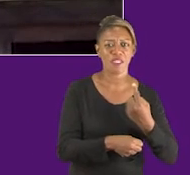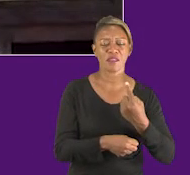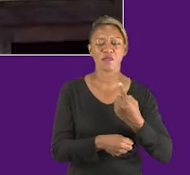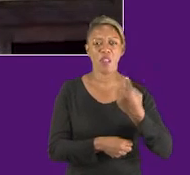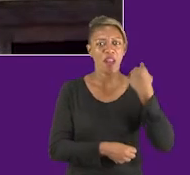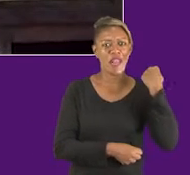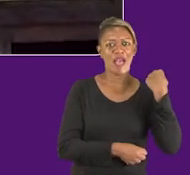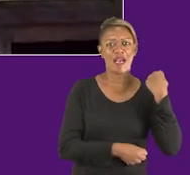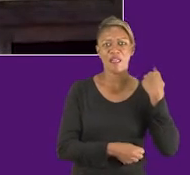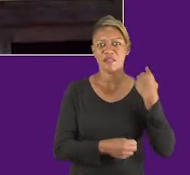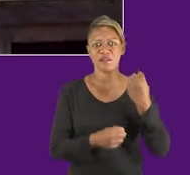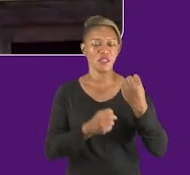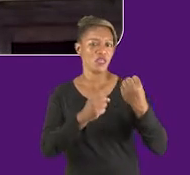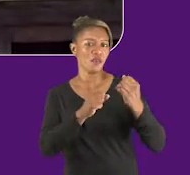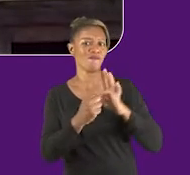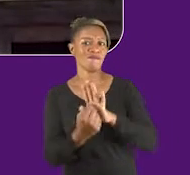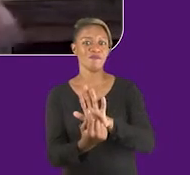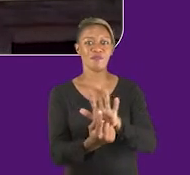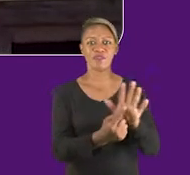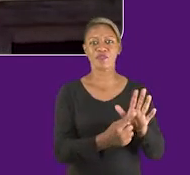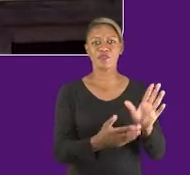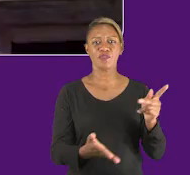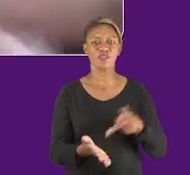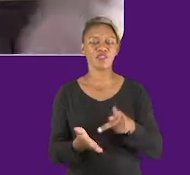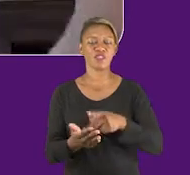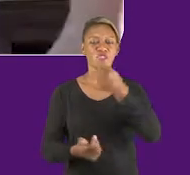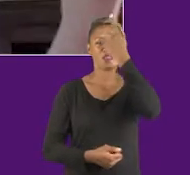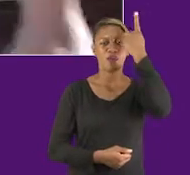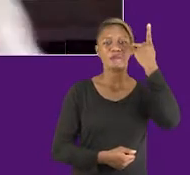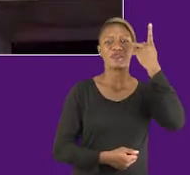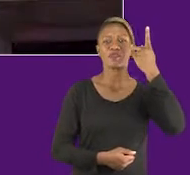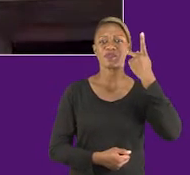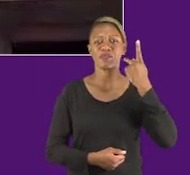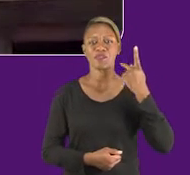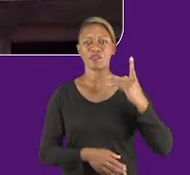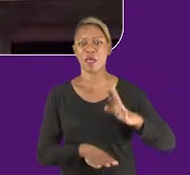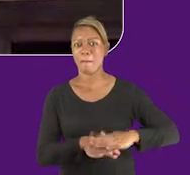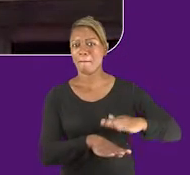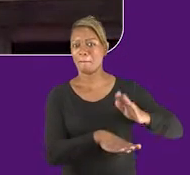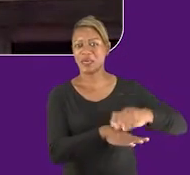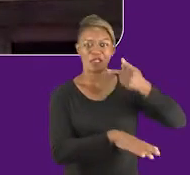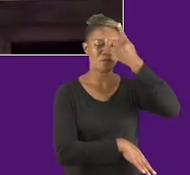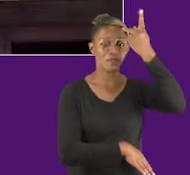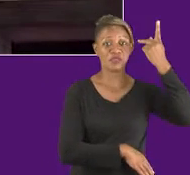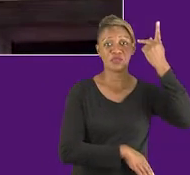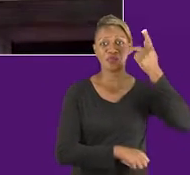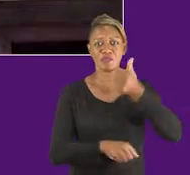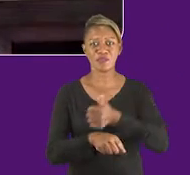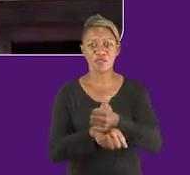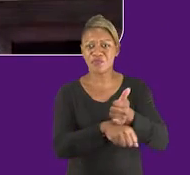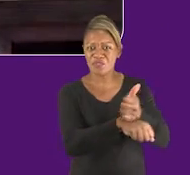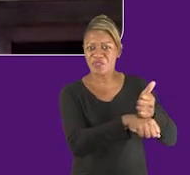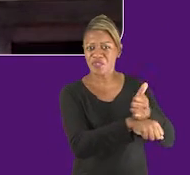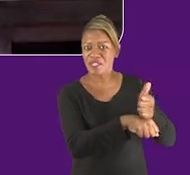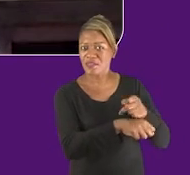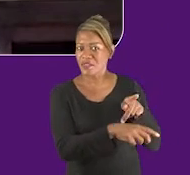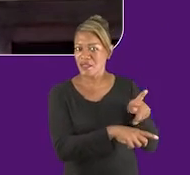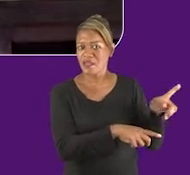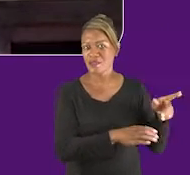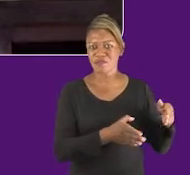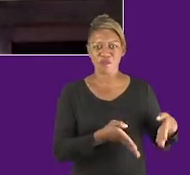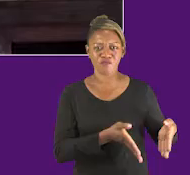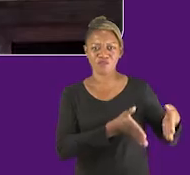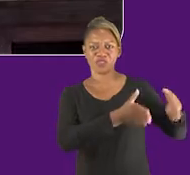a expressivo de pessoas ou sem aumento de pessoas nós aumenta a capacidade produtiva